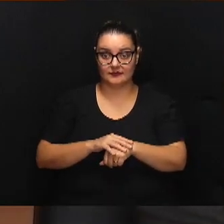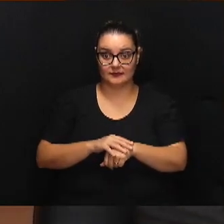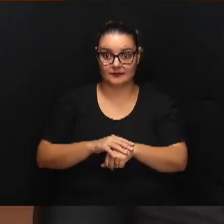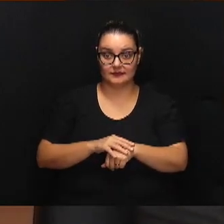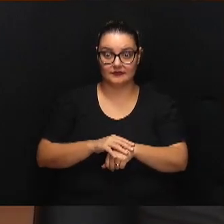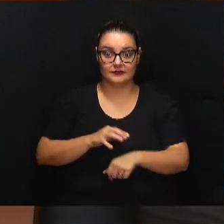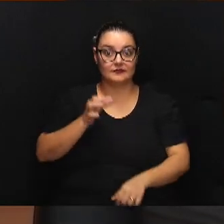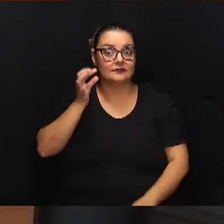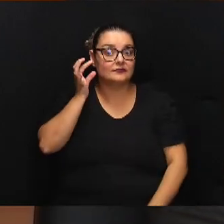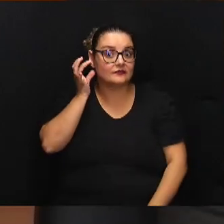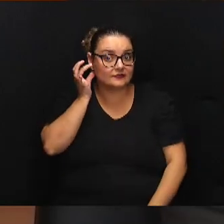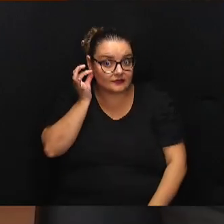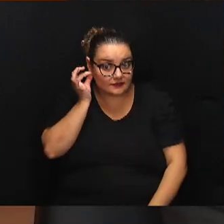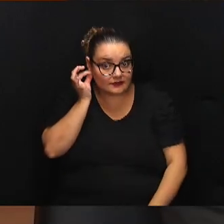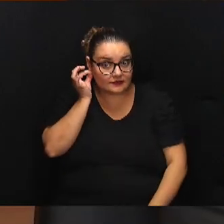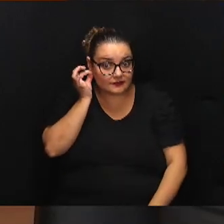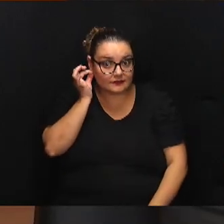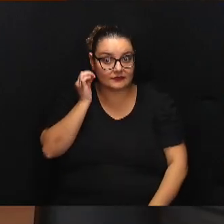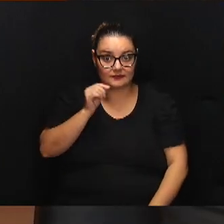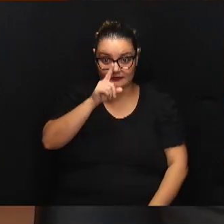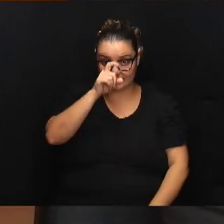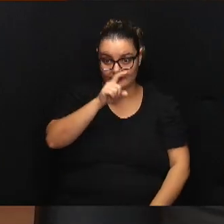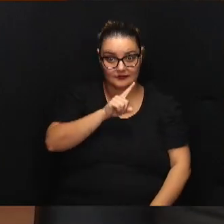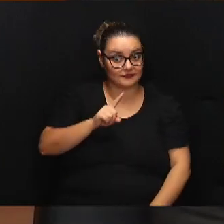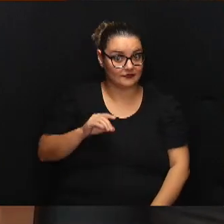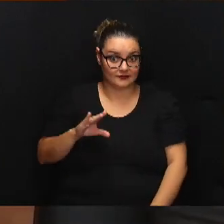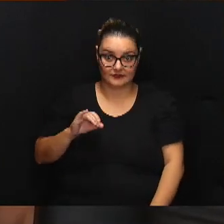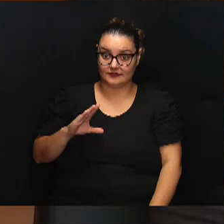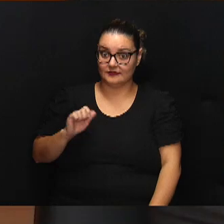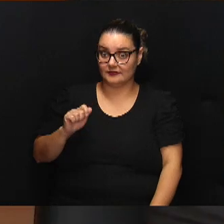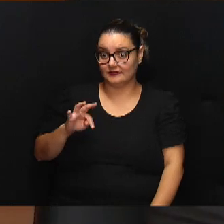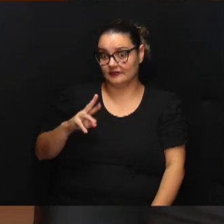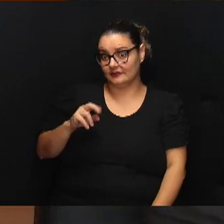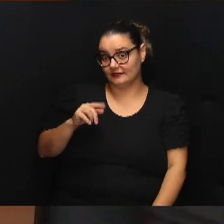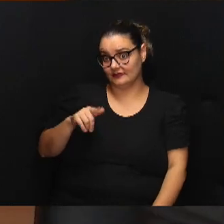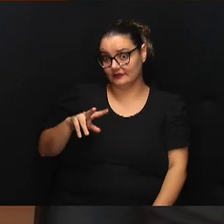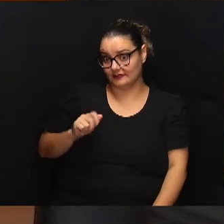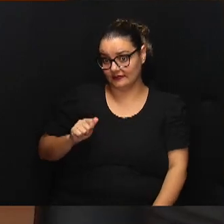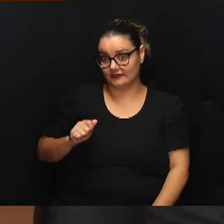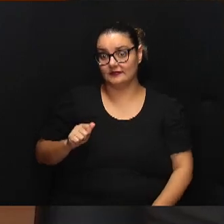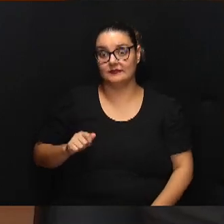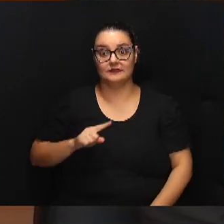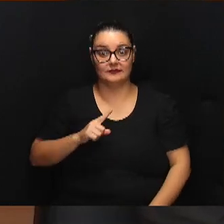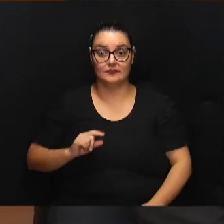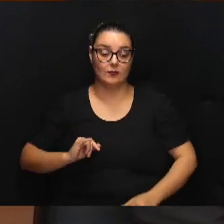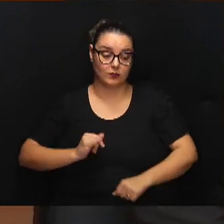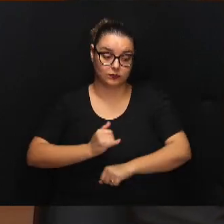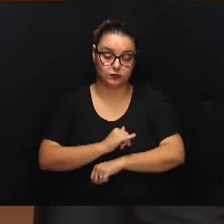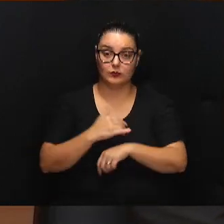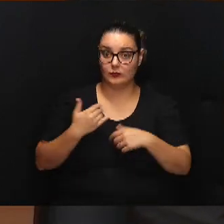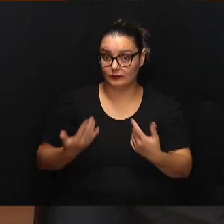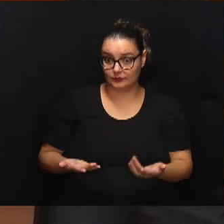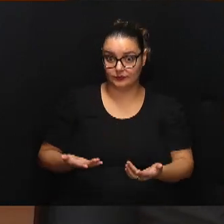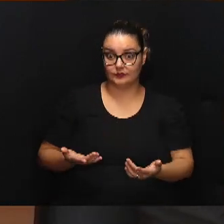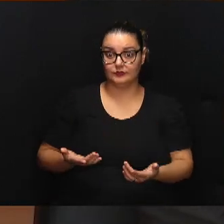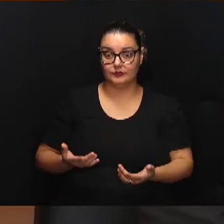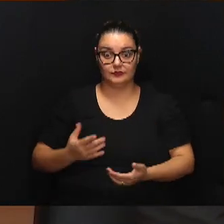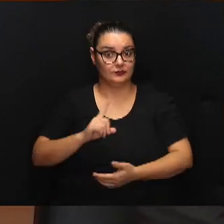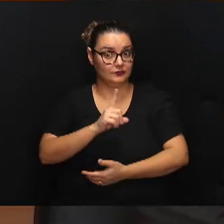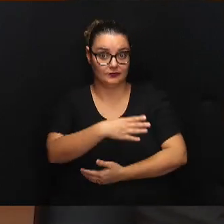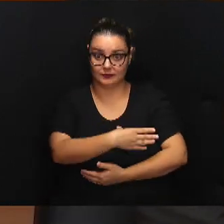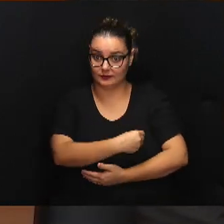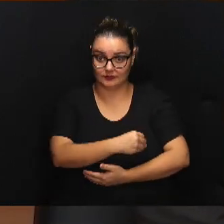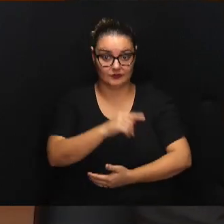do brinco, que era feito no hospital, não cicatrizava. Então, várias questões. Não ganhava peso, né? Não mamãe no peito,